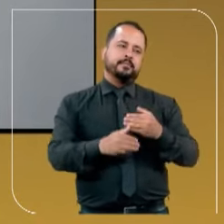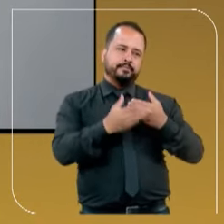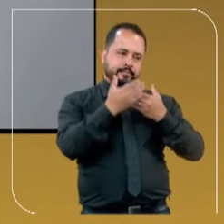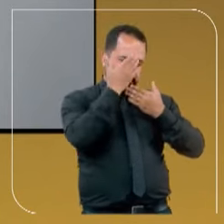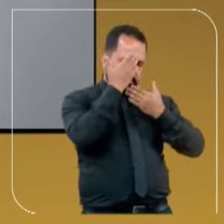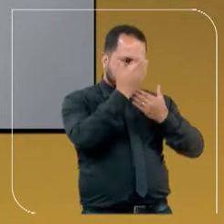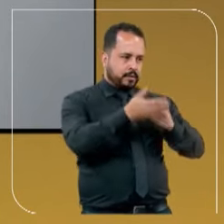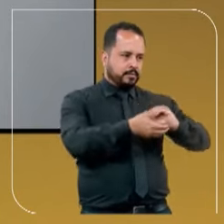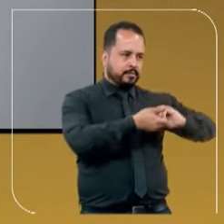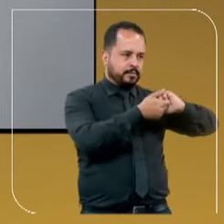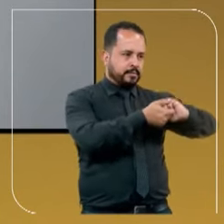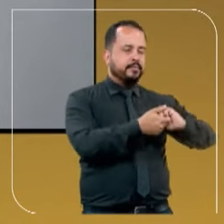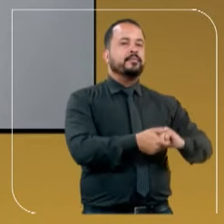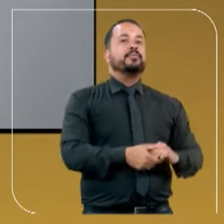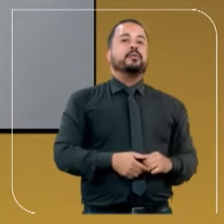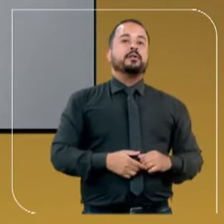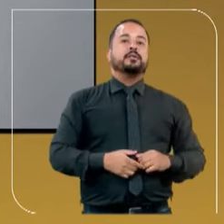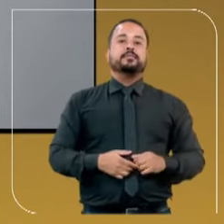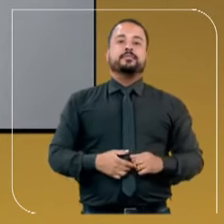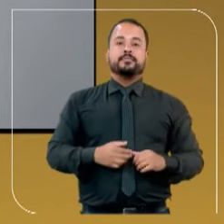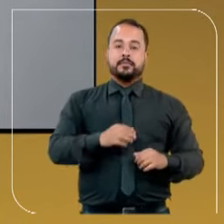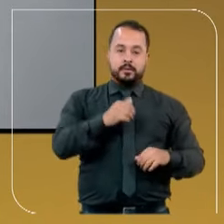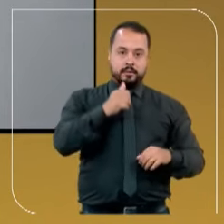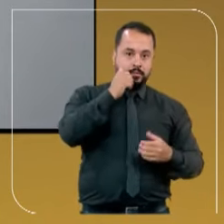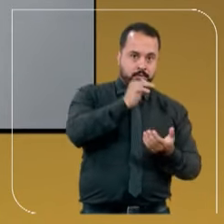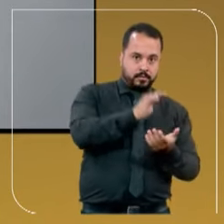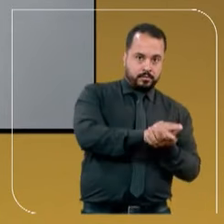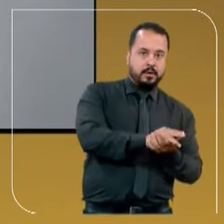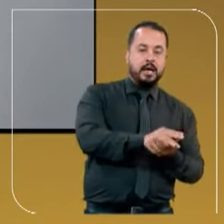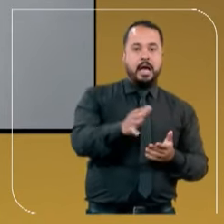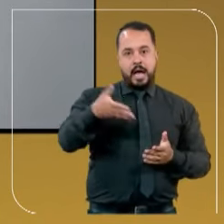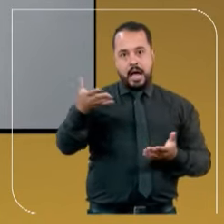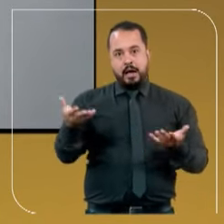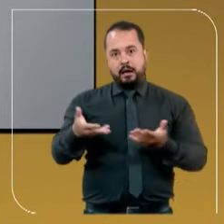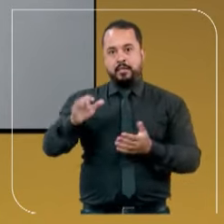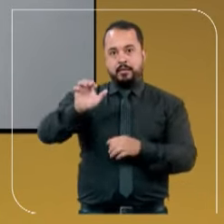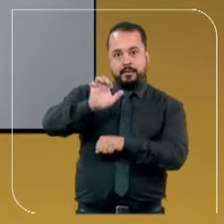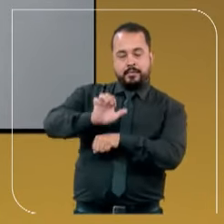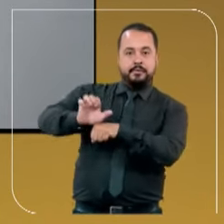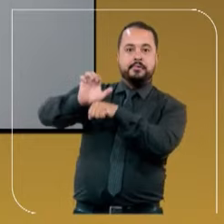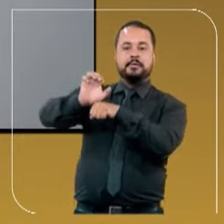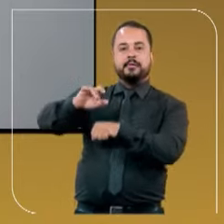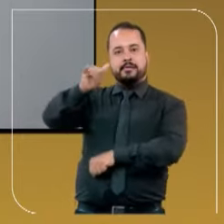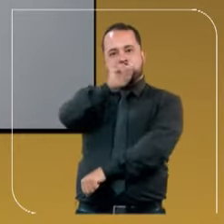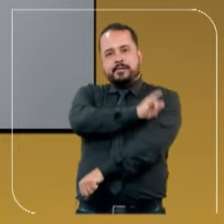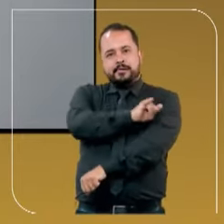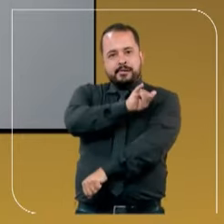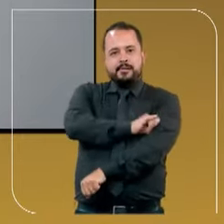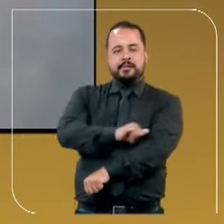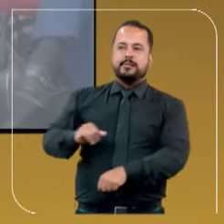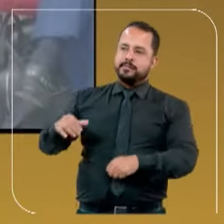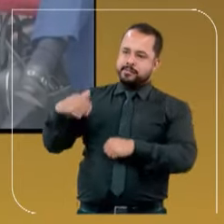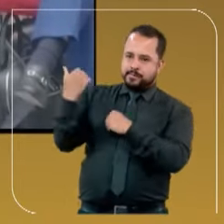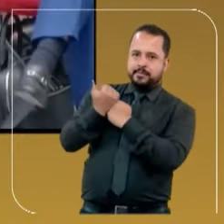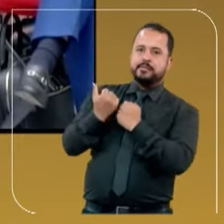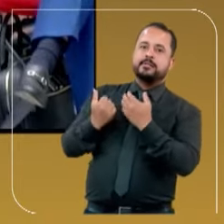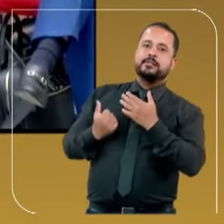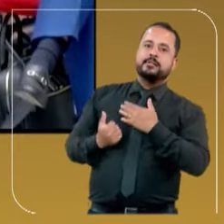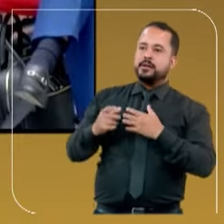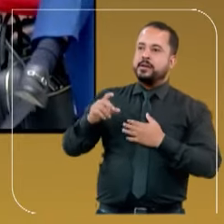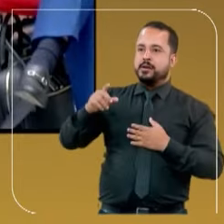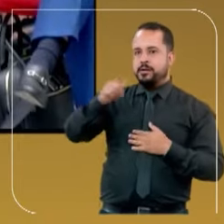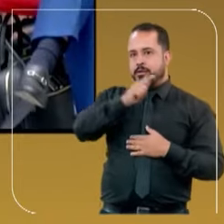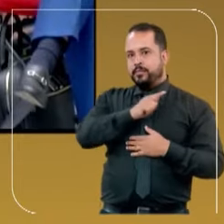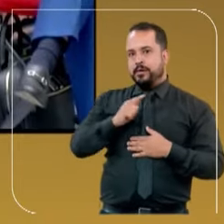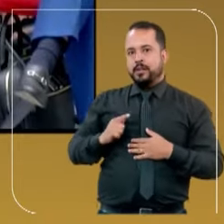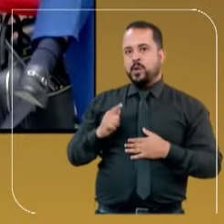meu estado do Rio de Janeiro, aqui através do nosso governador Cláudio, que veio aqui e sei que vai voltar correndo. E, mais